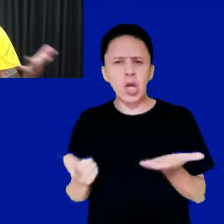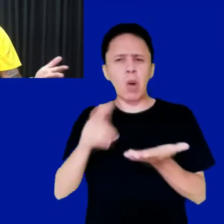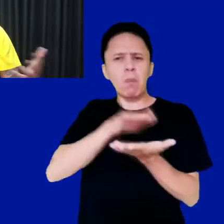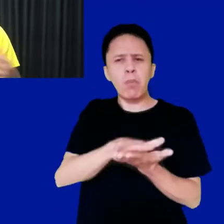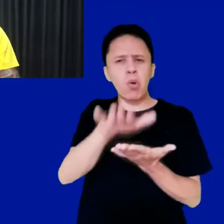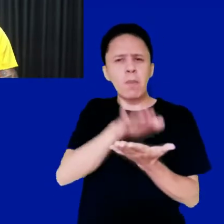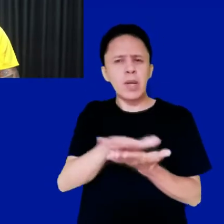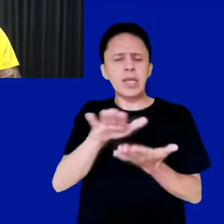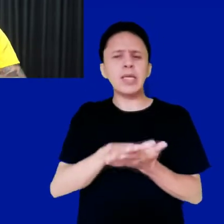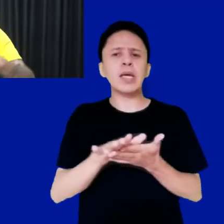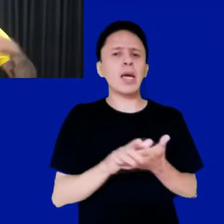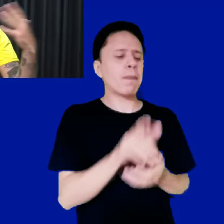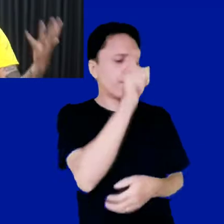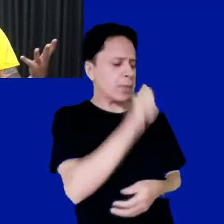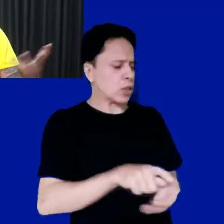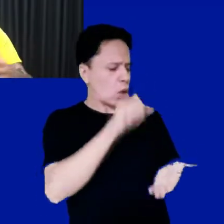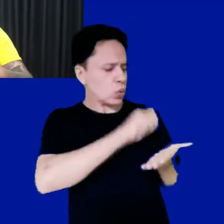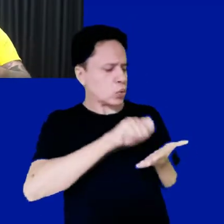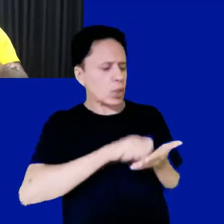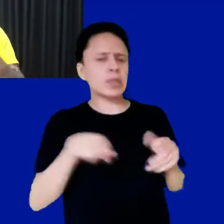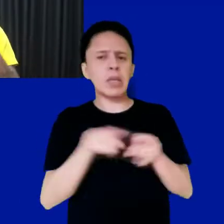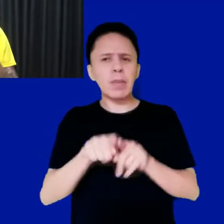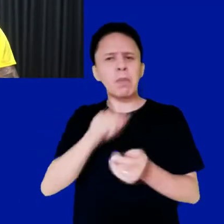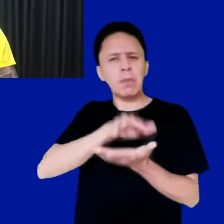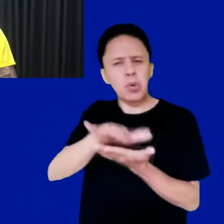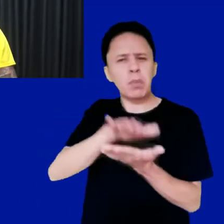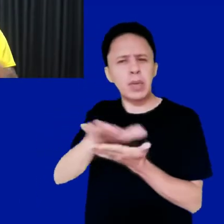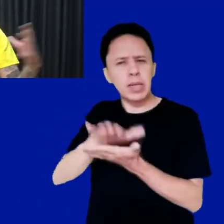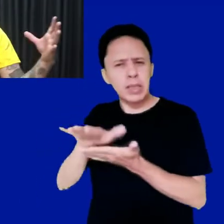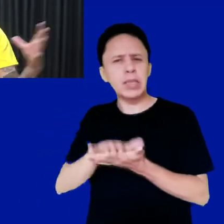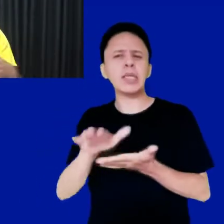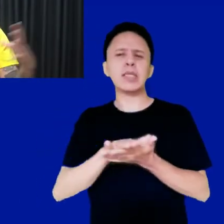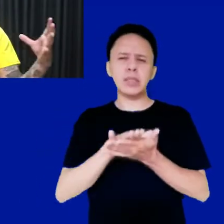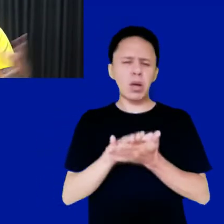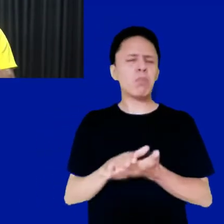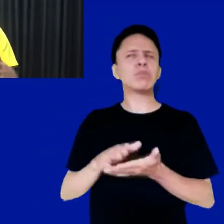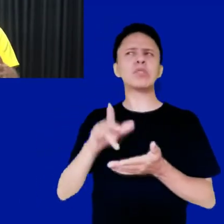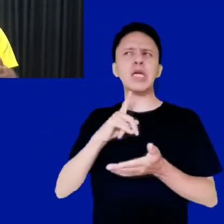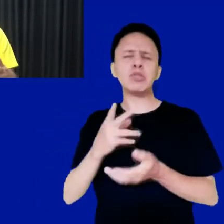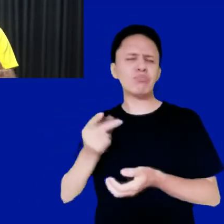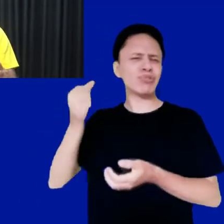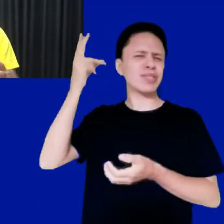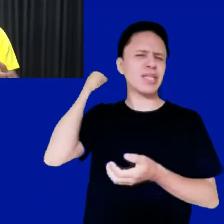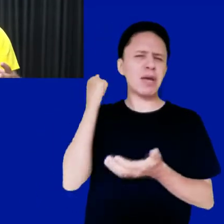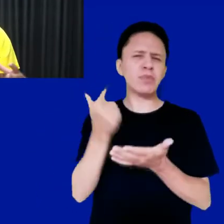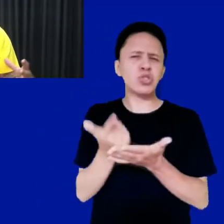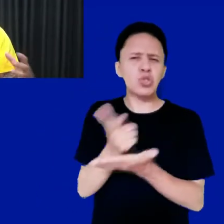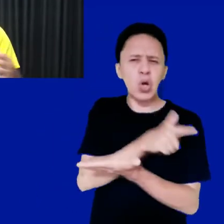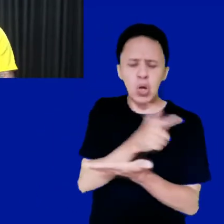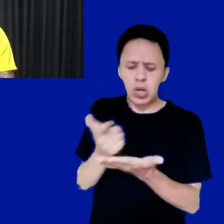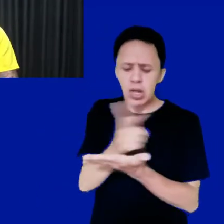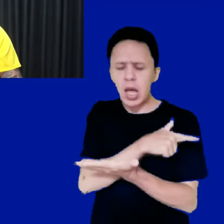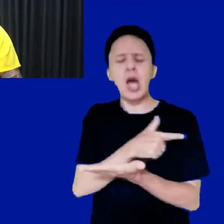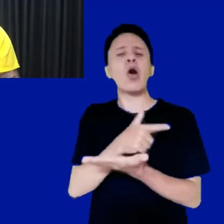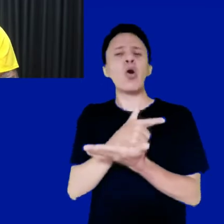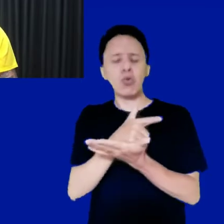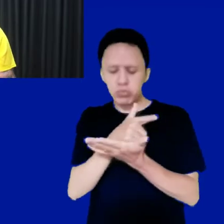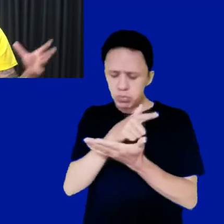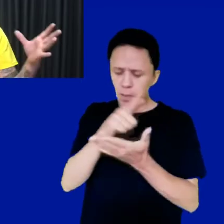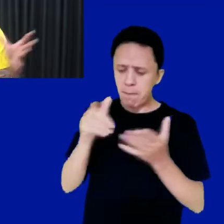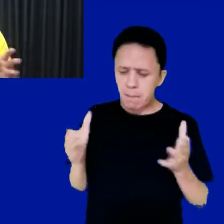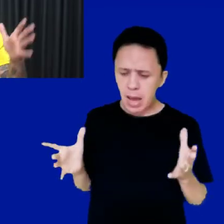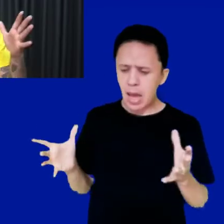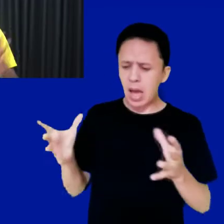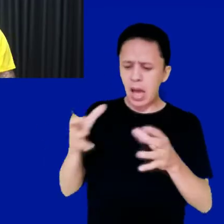jornais publicam crônicas, há vários autores que publicam esses textos, fazem reuniões de crônicas que foram publicadas há muito tempo em